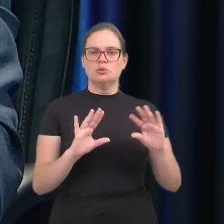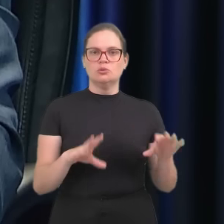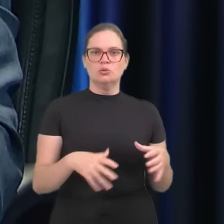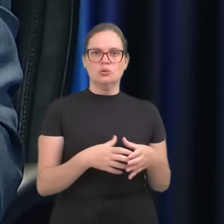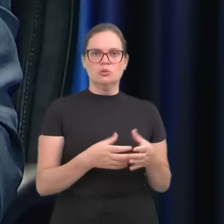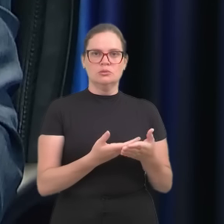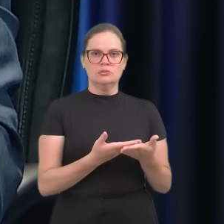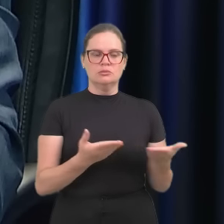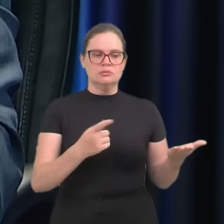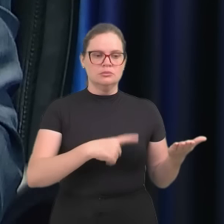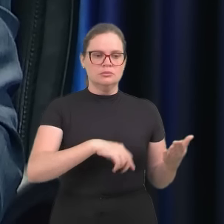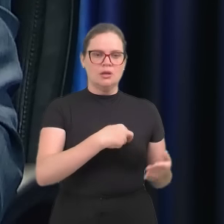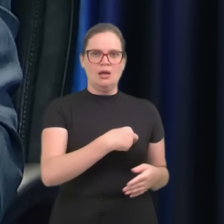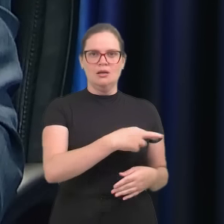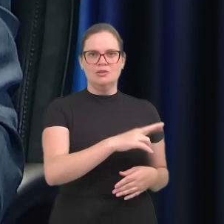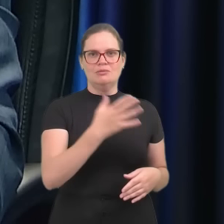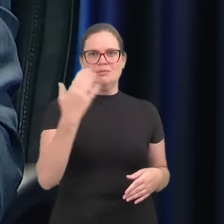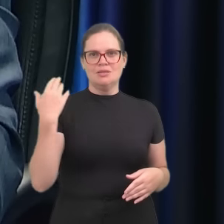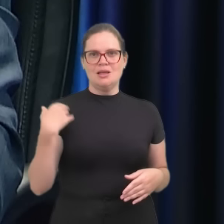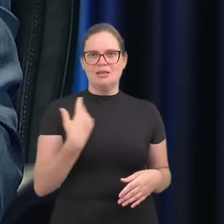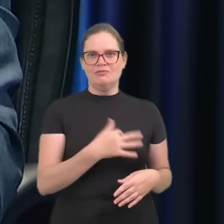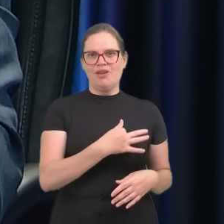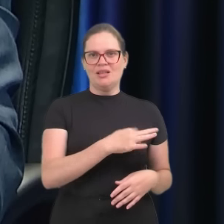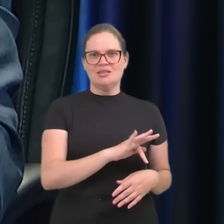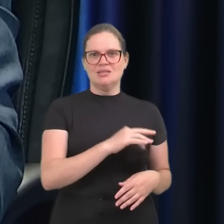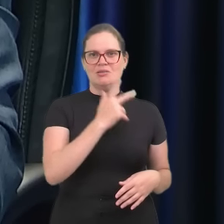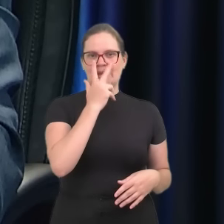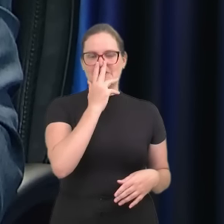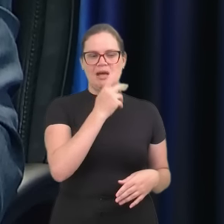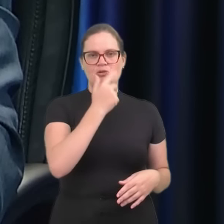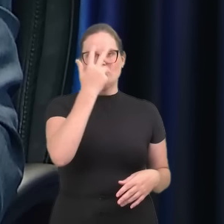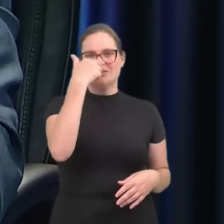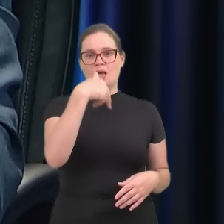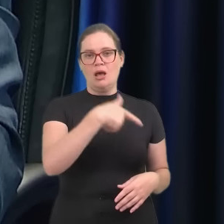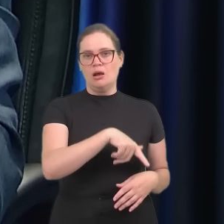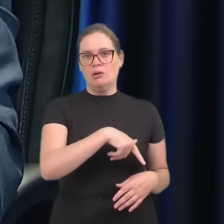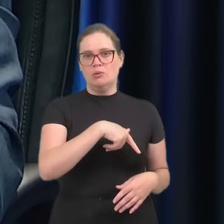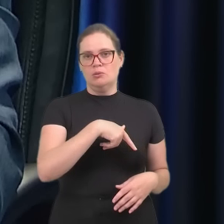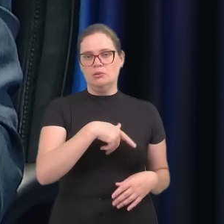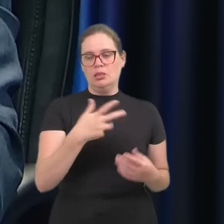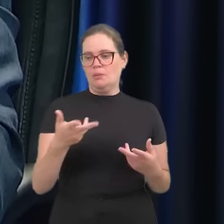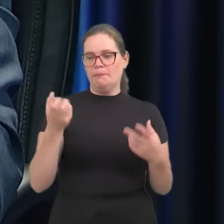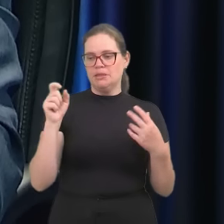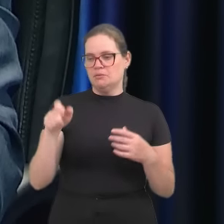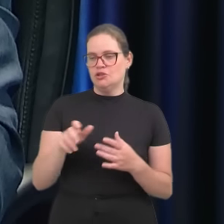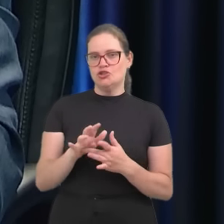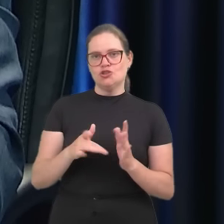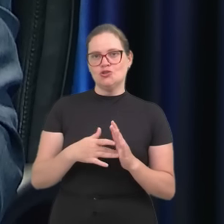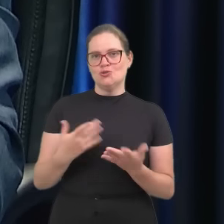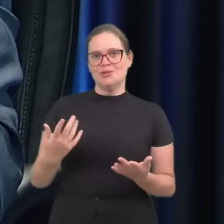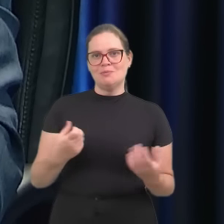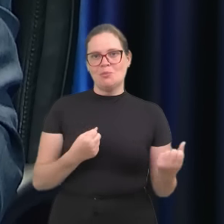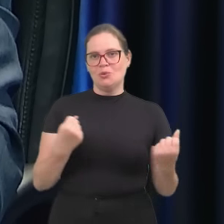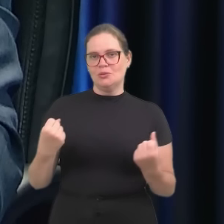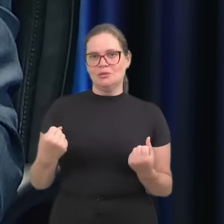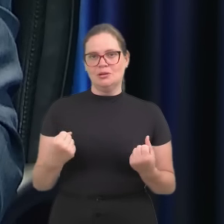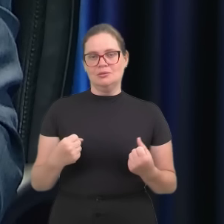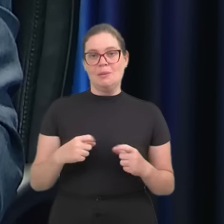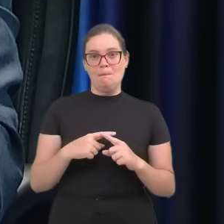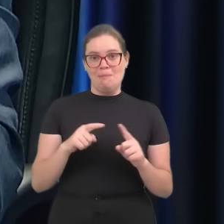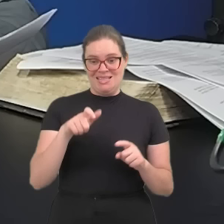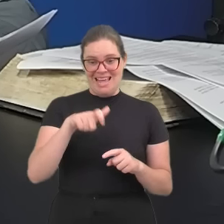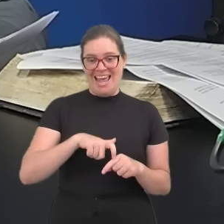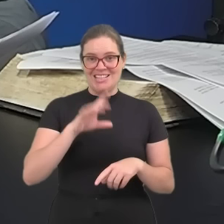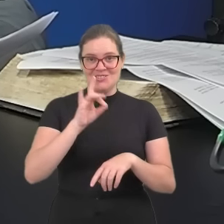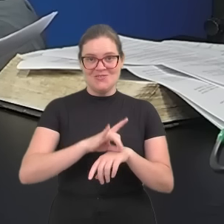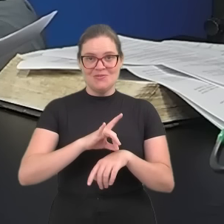Toda a casta religiosa da época estava cega. E o cego que não via passou a ver.